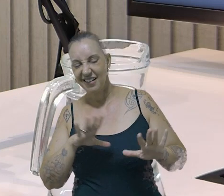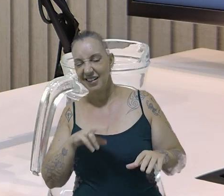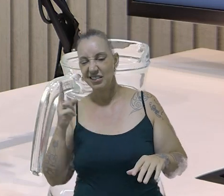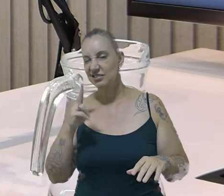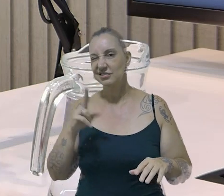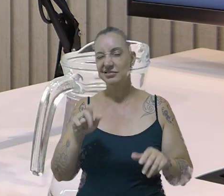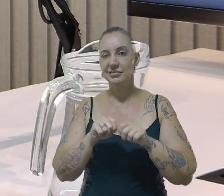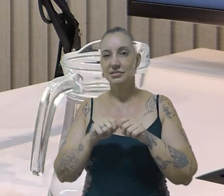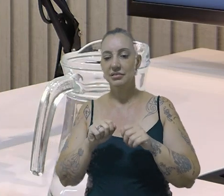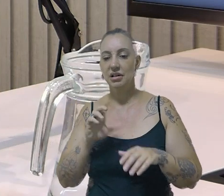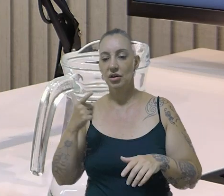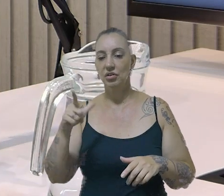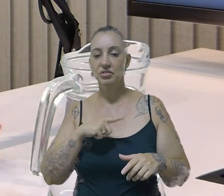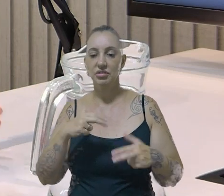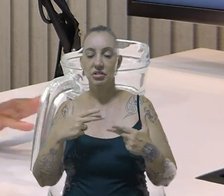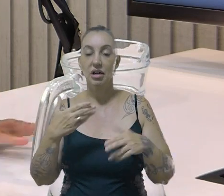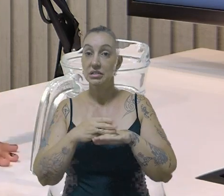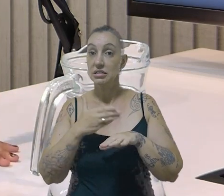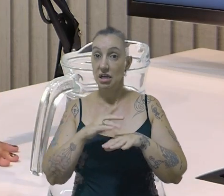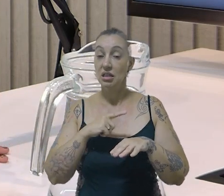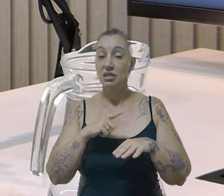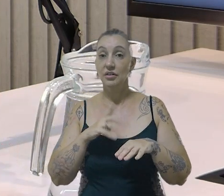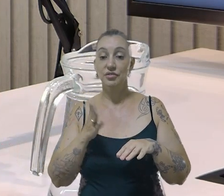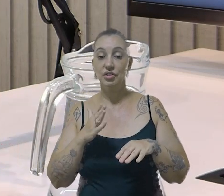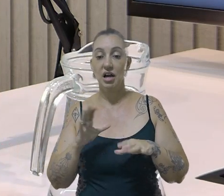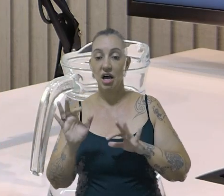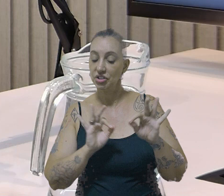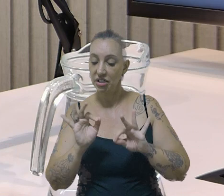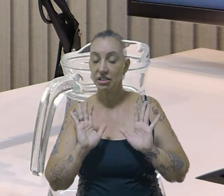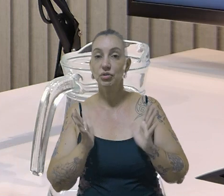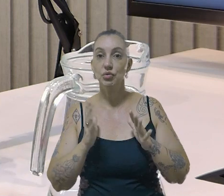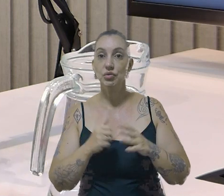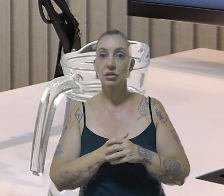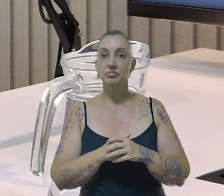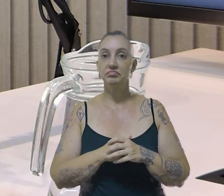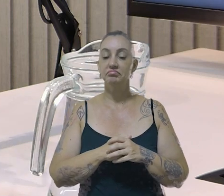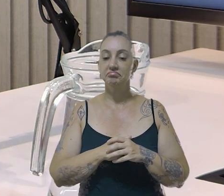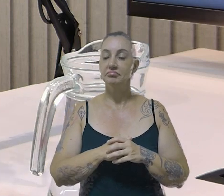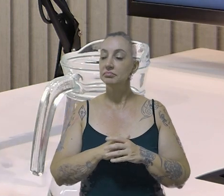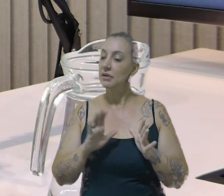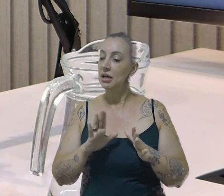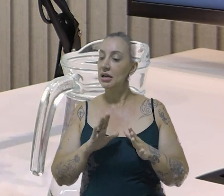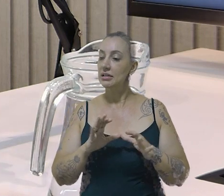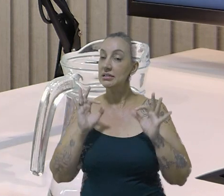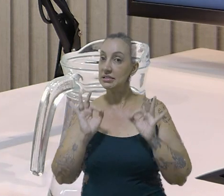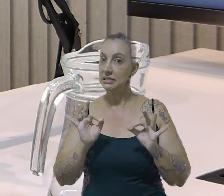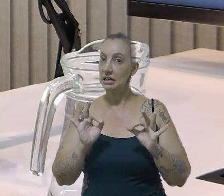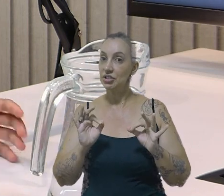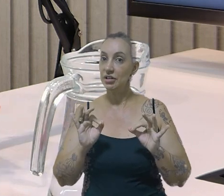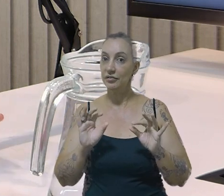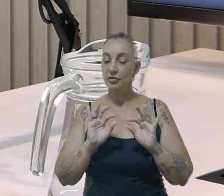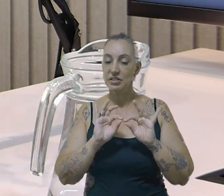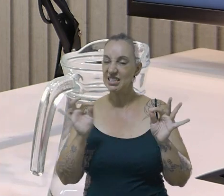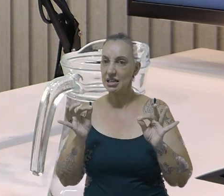exatamente isso aí no outro dia teve outro ensai já tava mais ajeitado Mas foi muito mais assertivo e pontual assim por